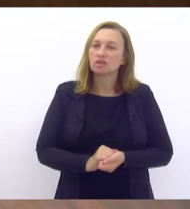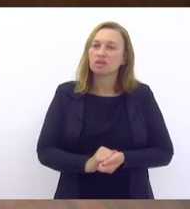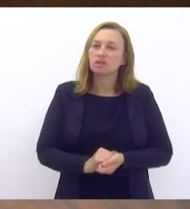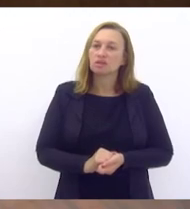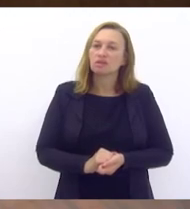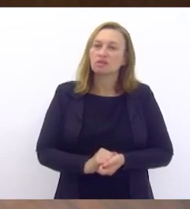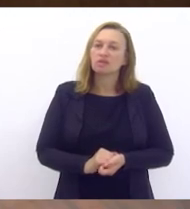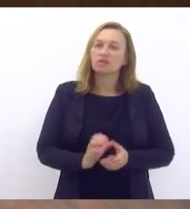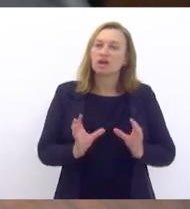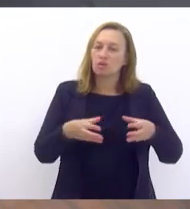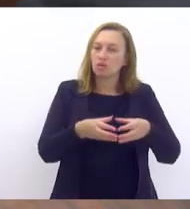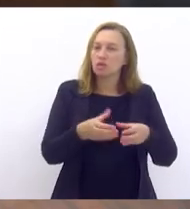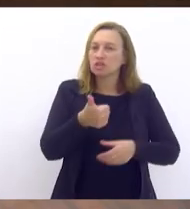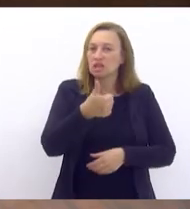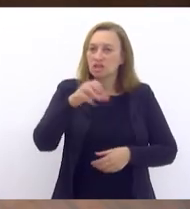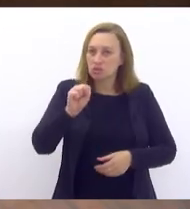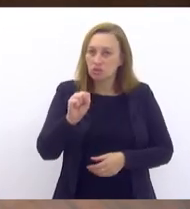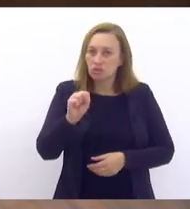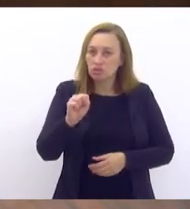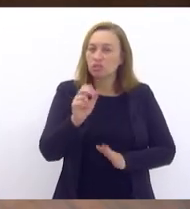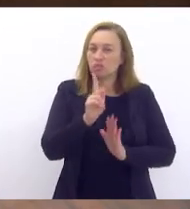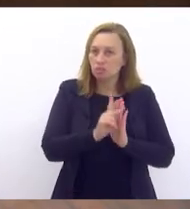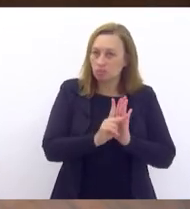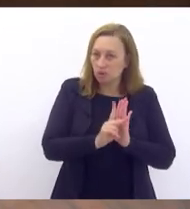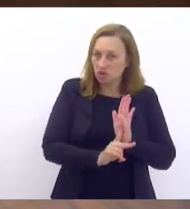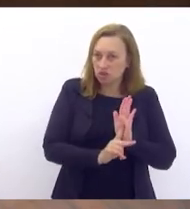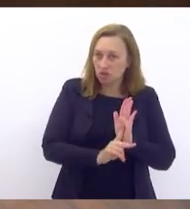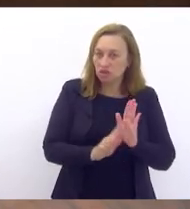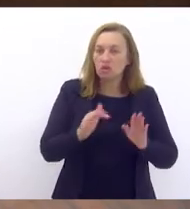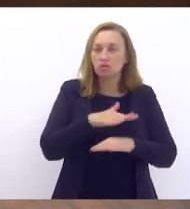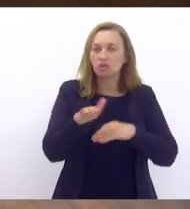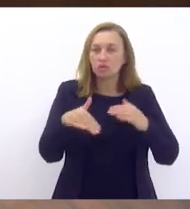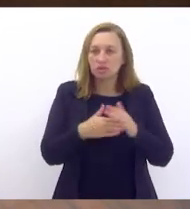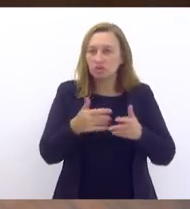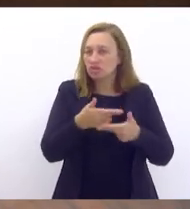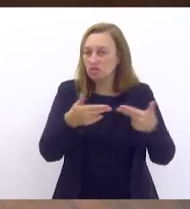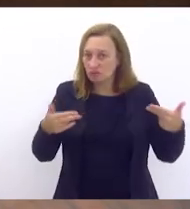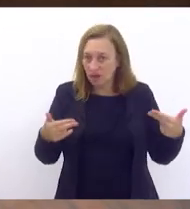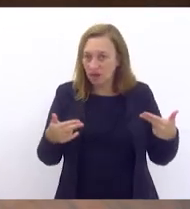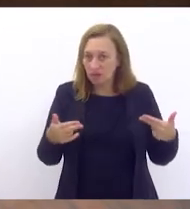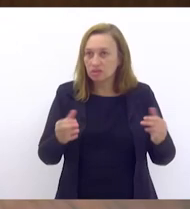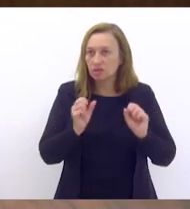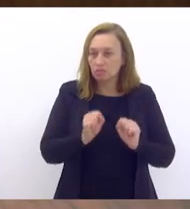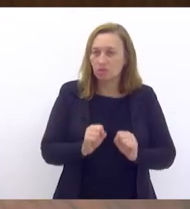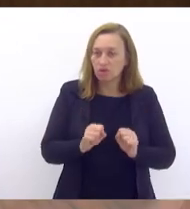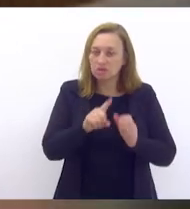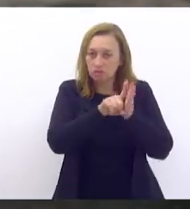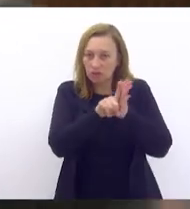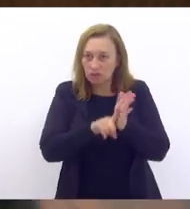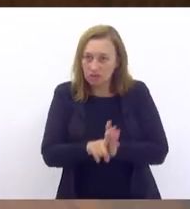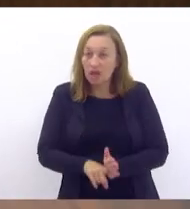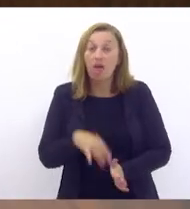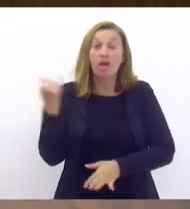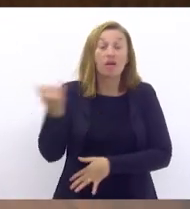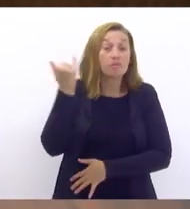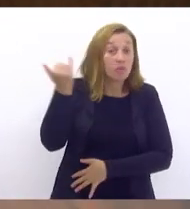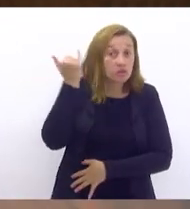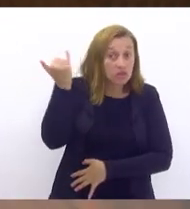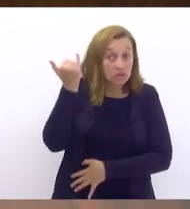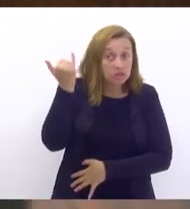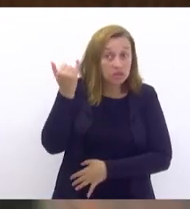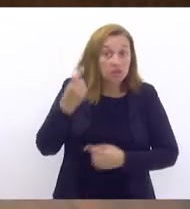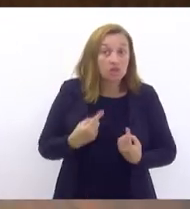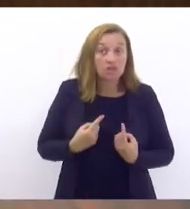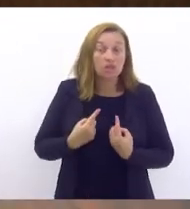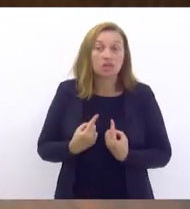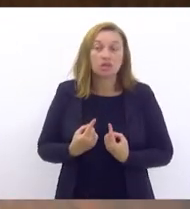já foram 18 projetos, num total de vários que passam ali para que a gente possa fazer análise. É importante